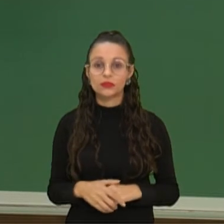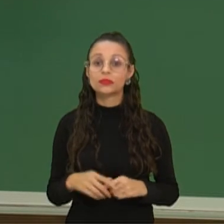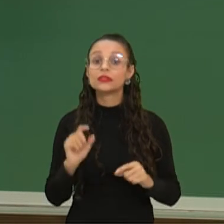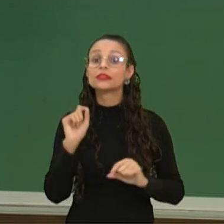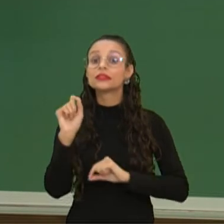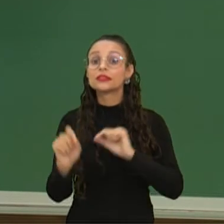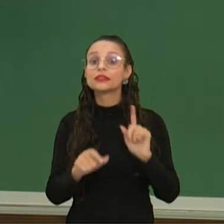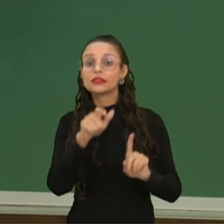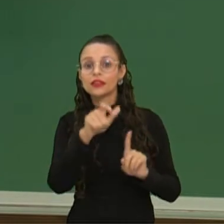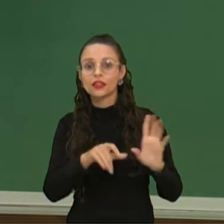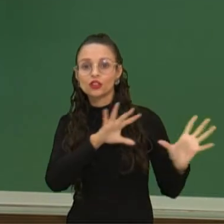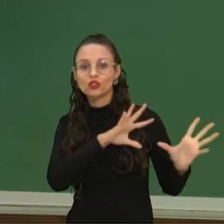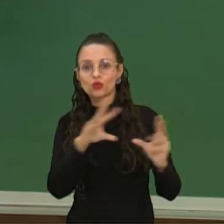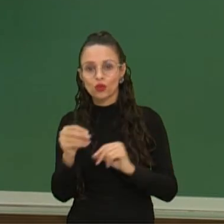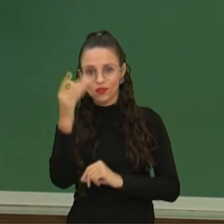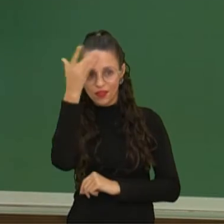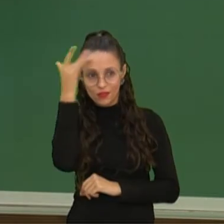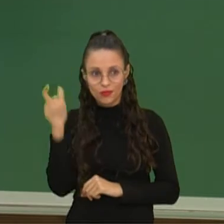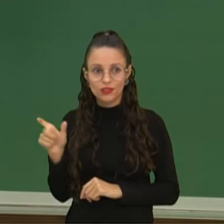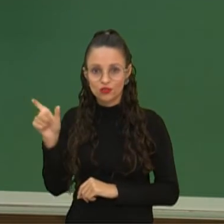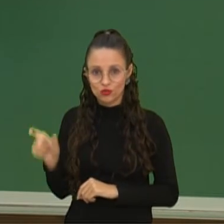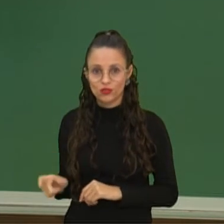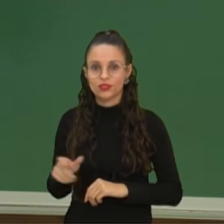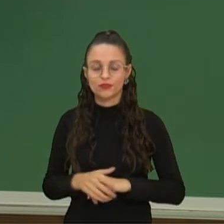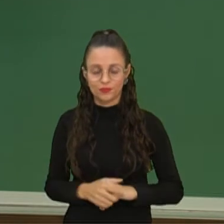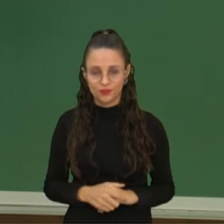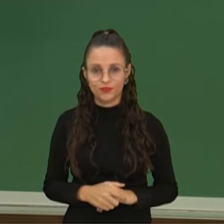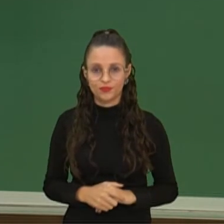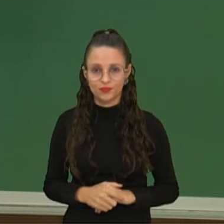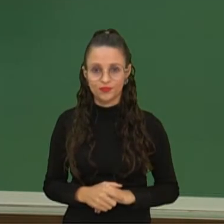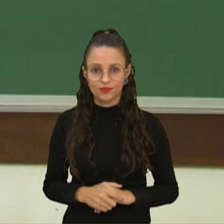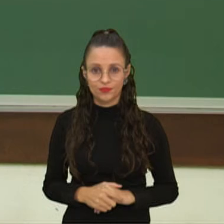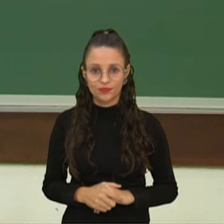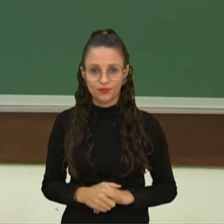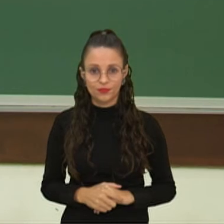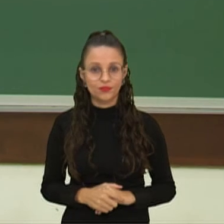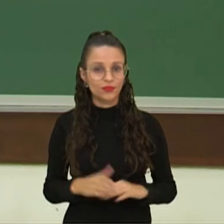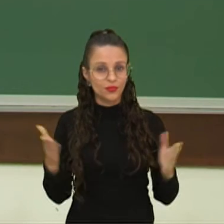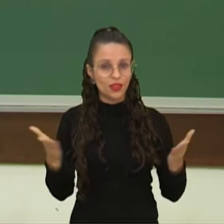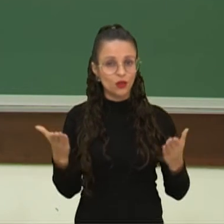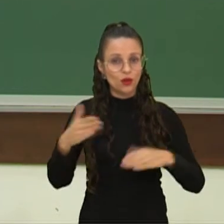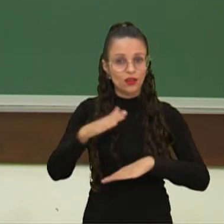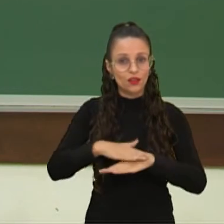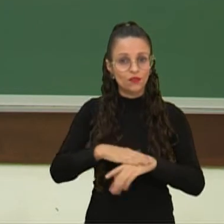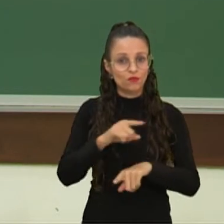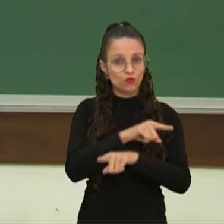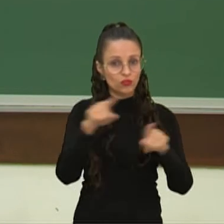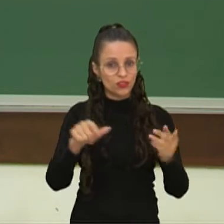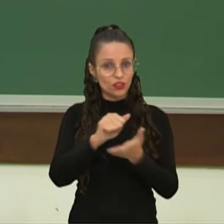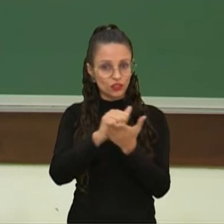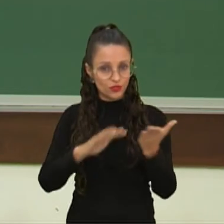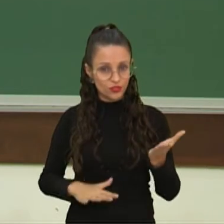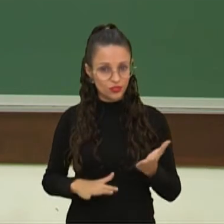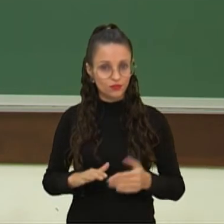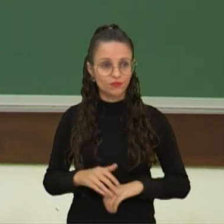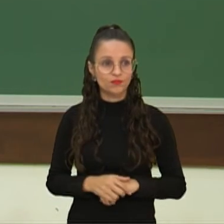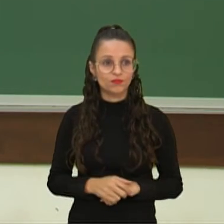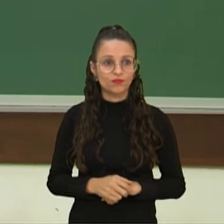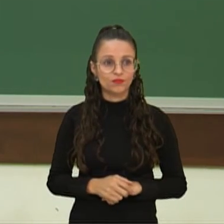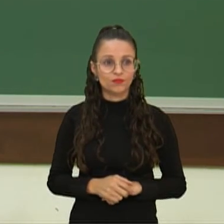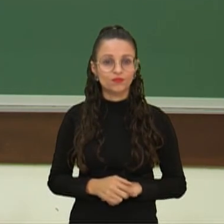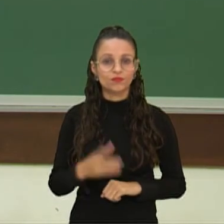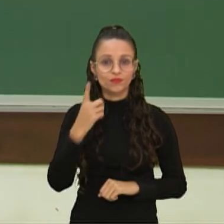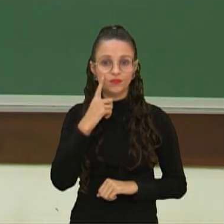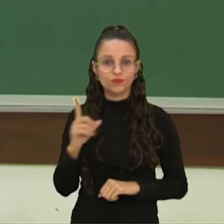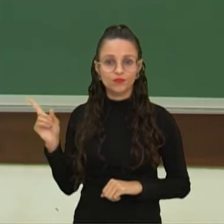quem? Por todo mundo. By everybody. Agora é com vocês. Eu vou passar um exercício para vocês poderem fazer. Então,